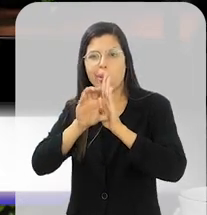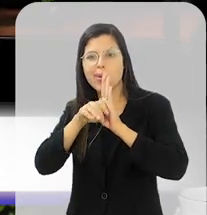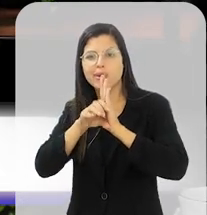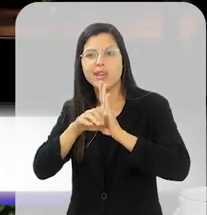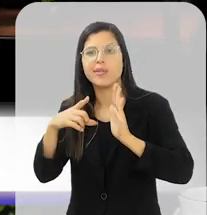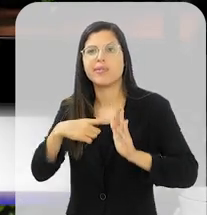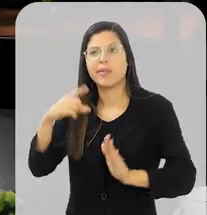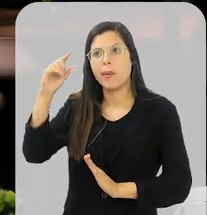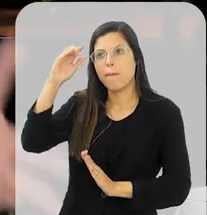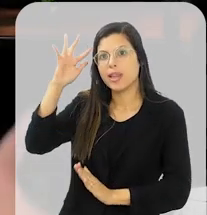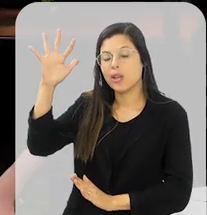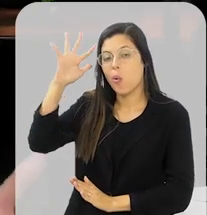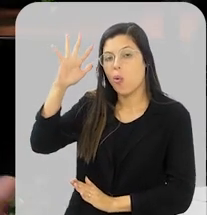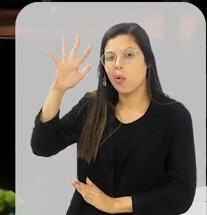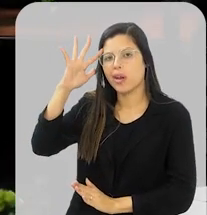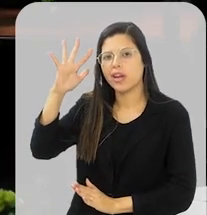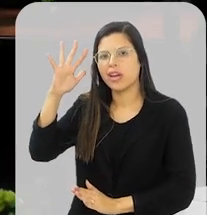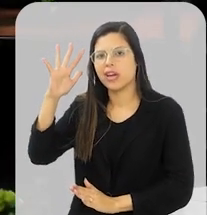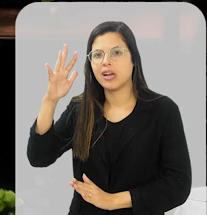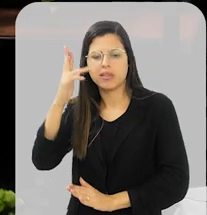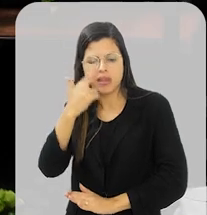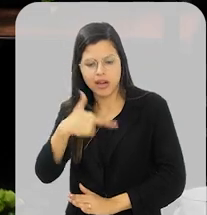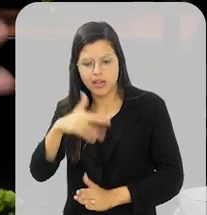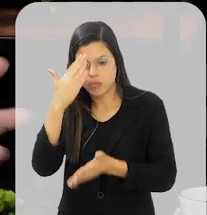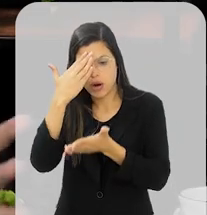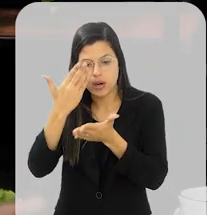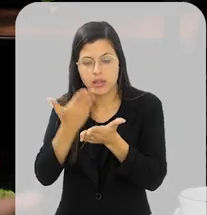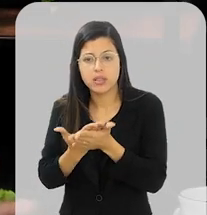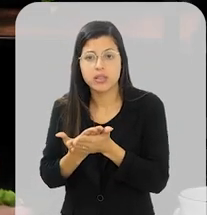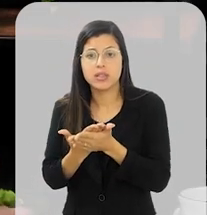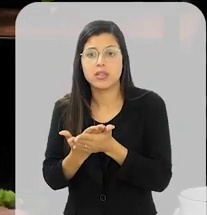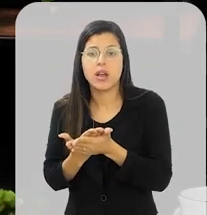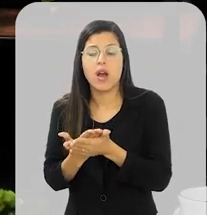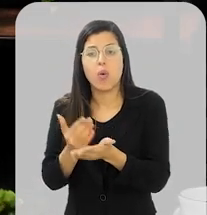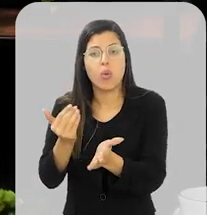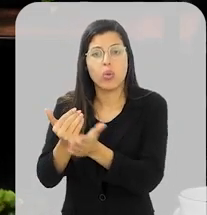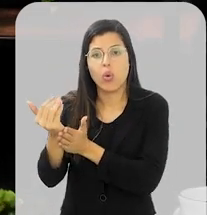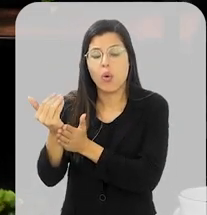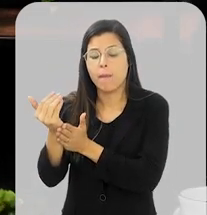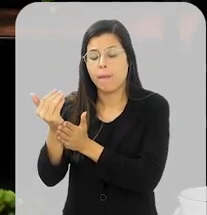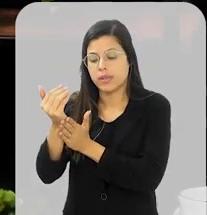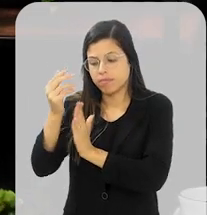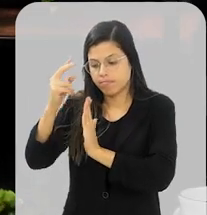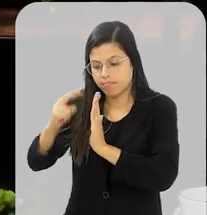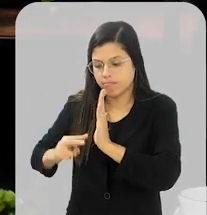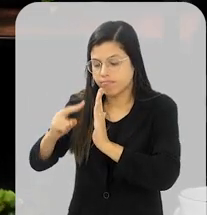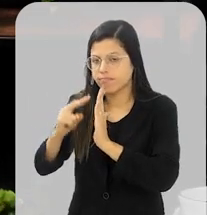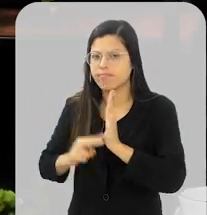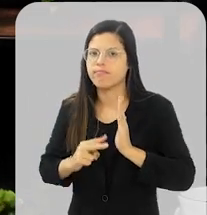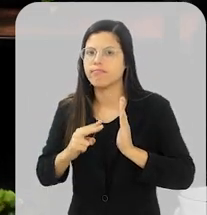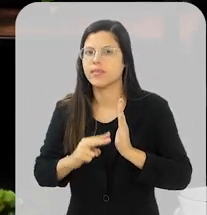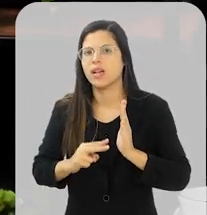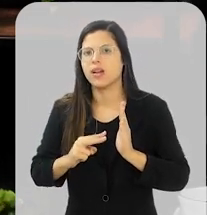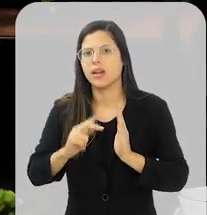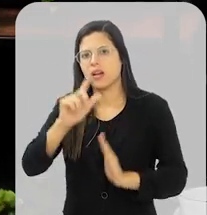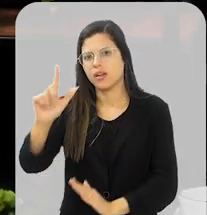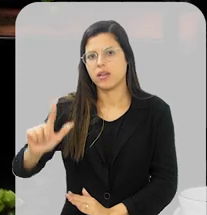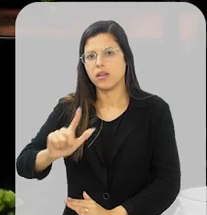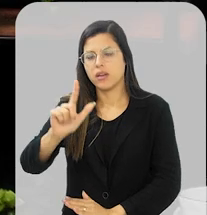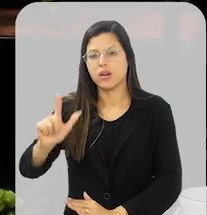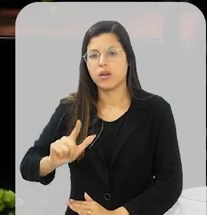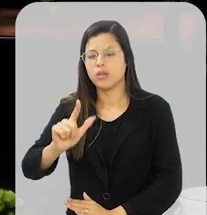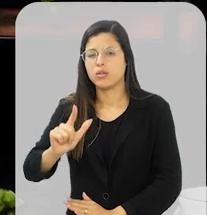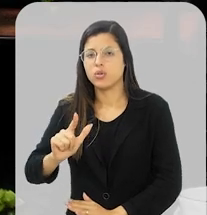tem uma teoria sobre determinada religião, você acredita que é daquela forma, e quando você começa a ler